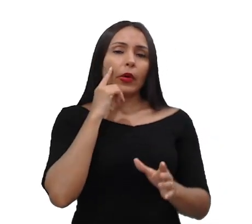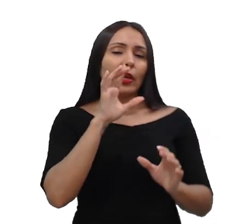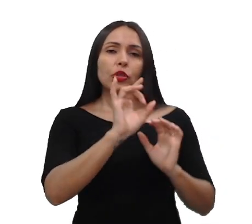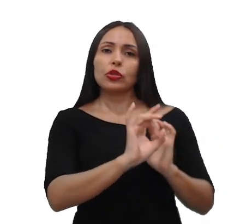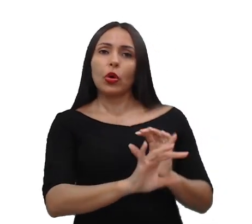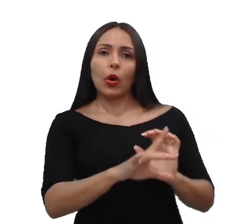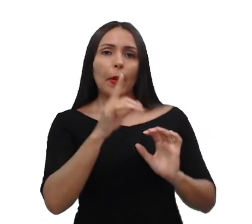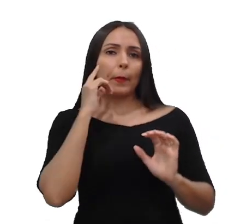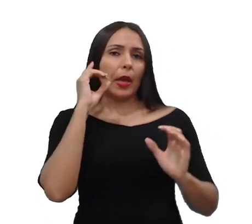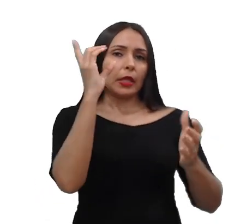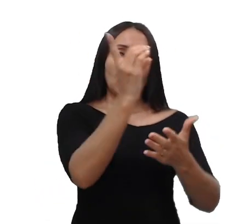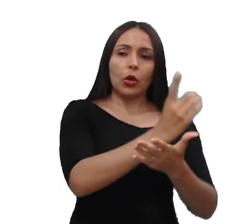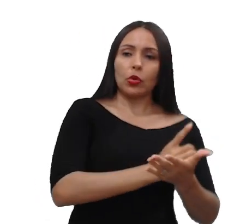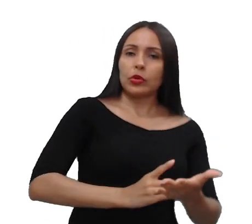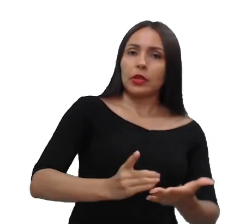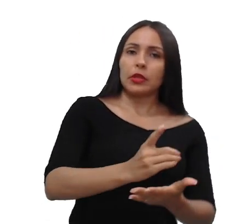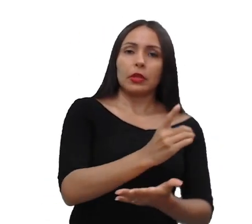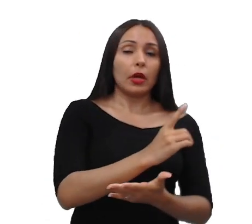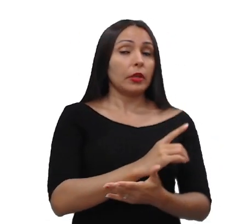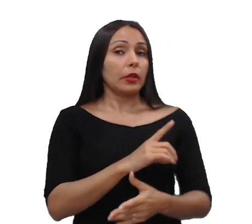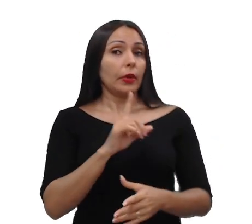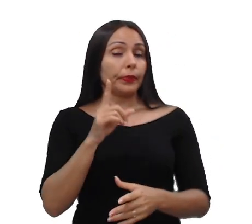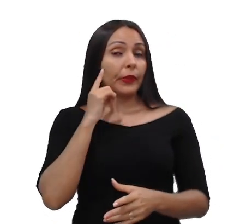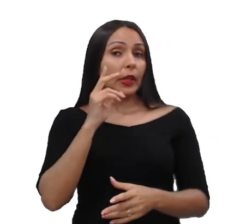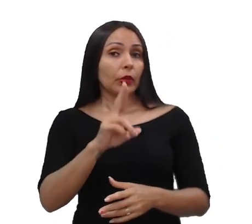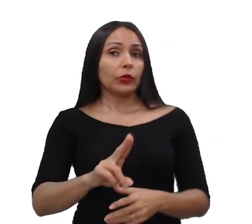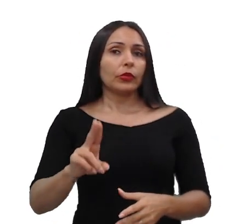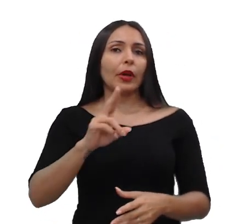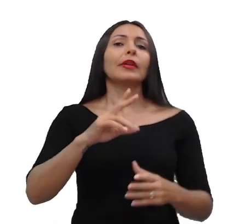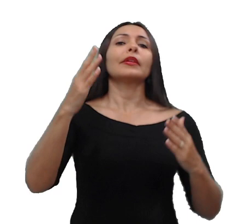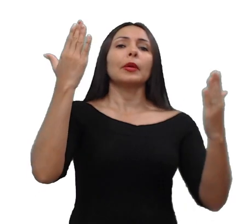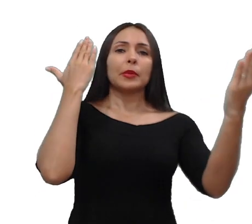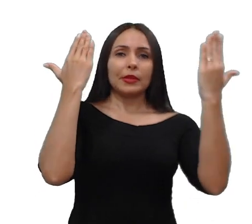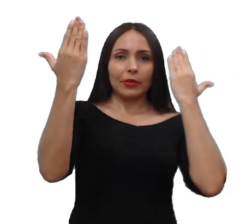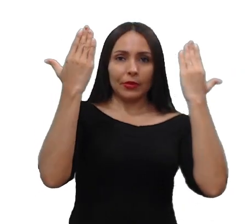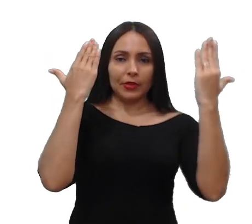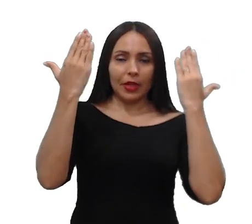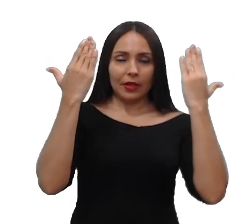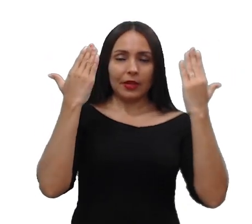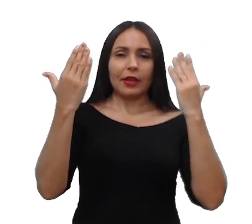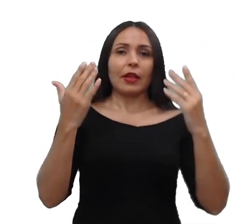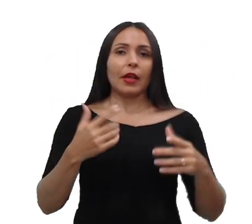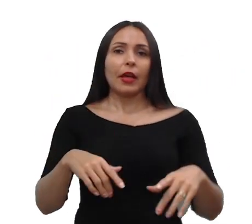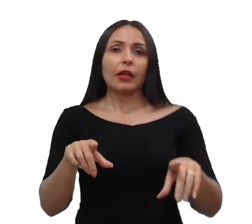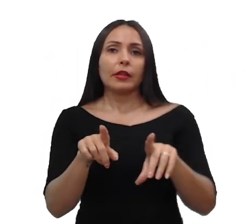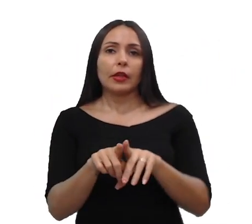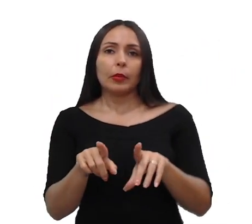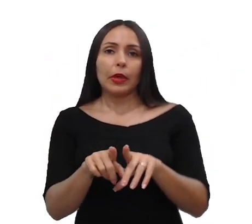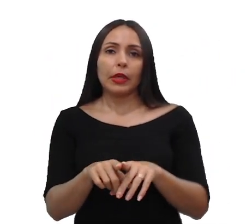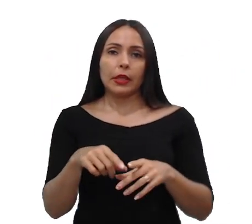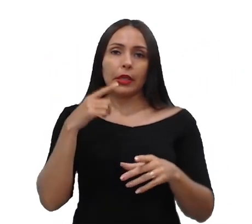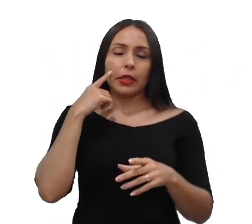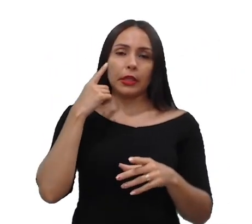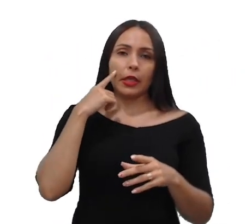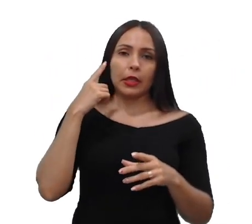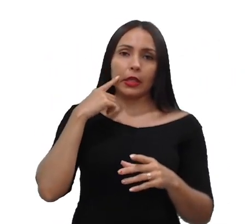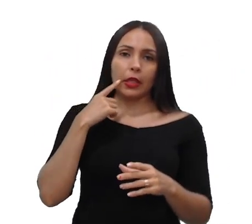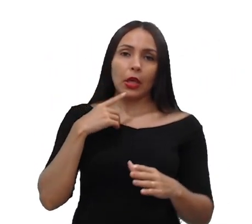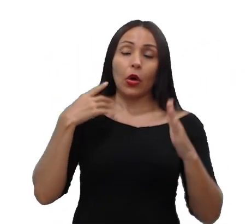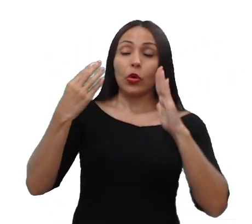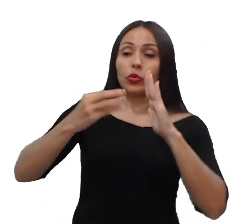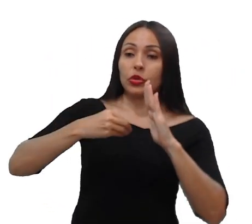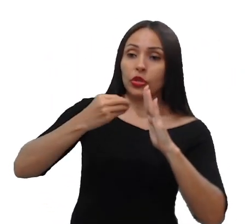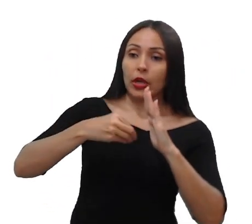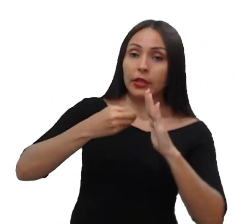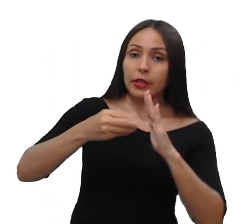apenas o design de interiores, né? Ele é utilizado na psicologia, ele é utilizado no design gráfico, porque é